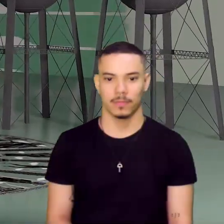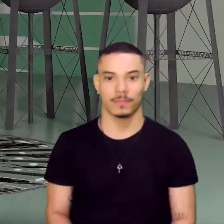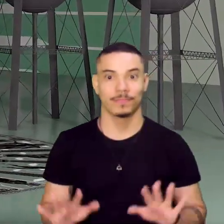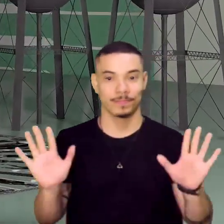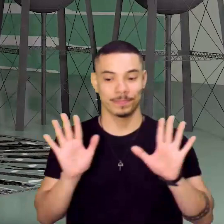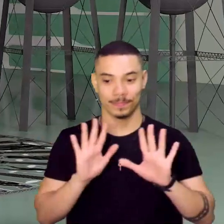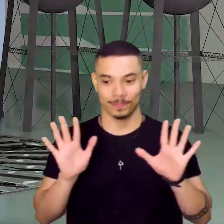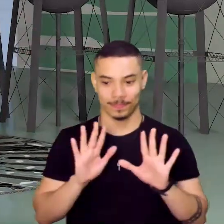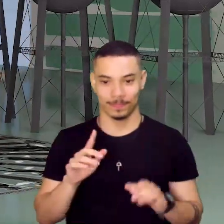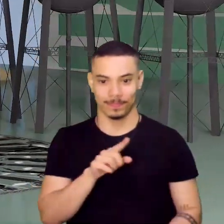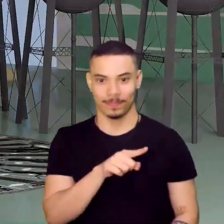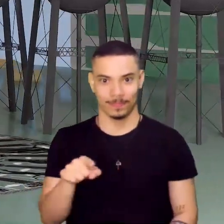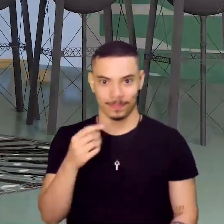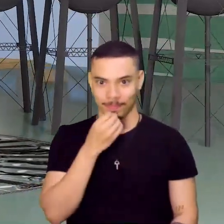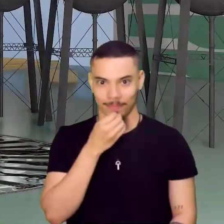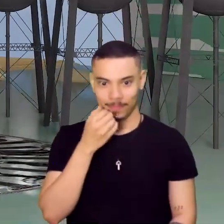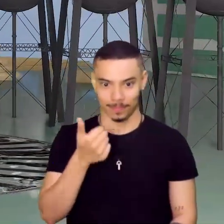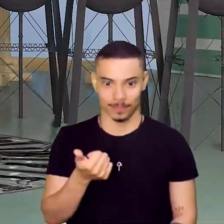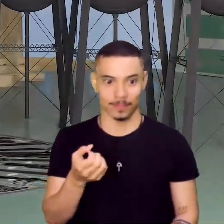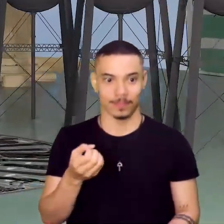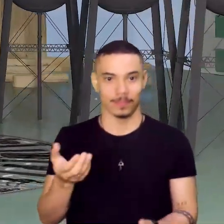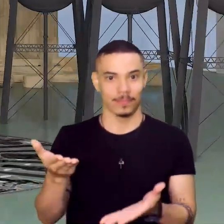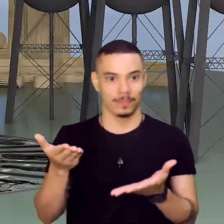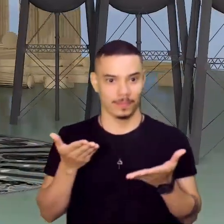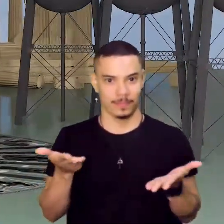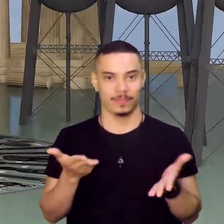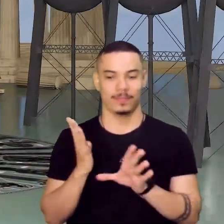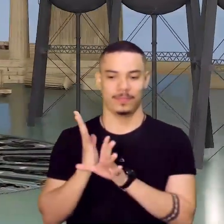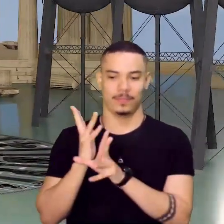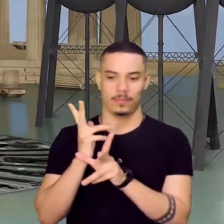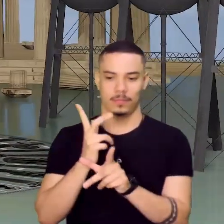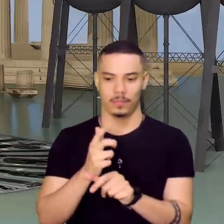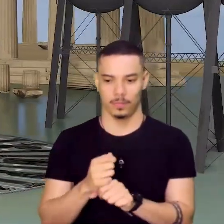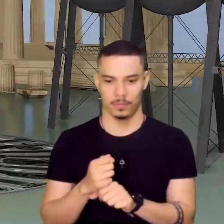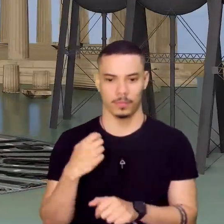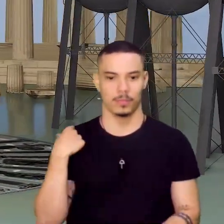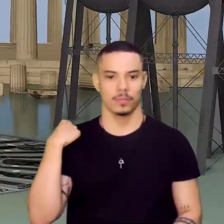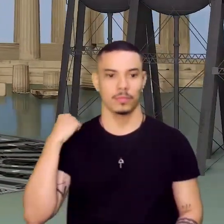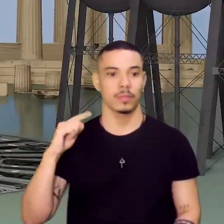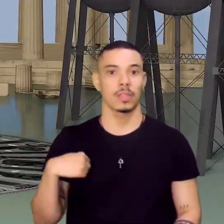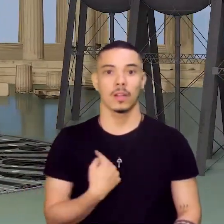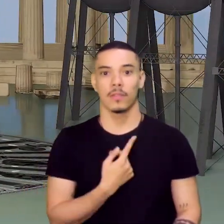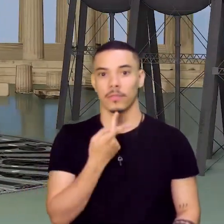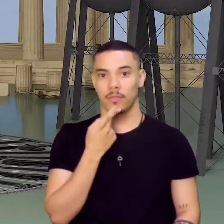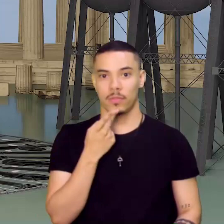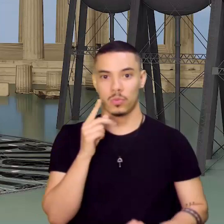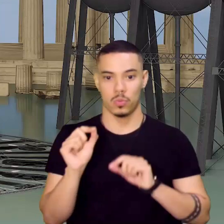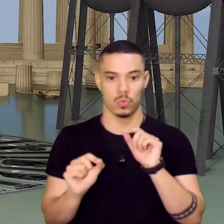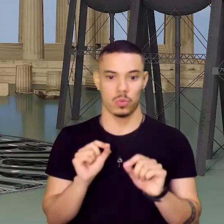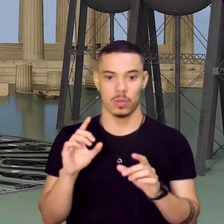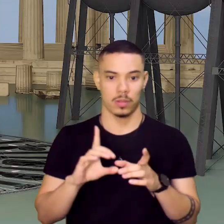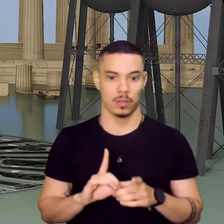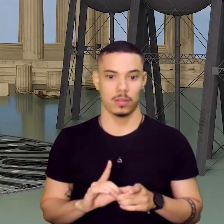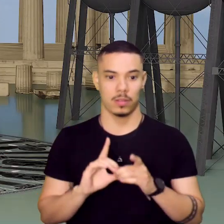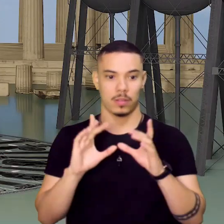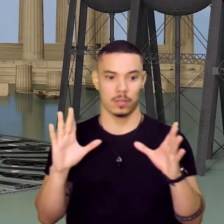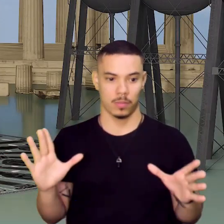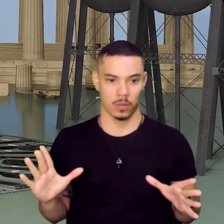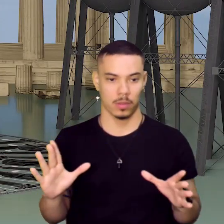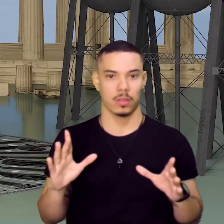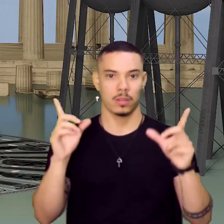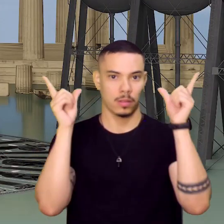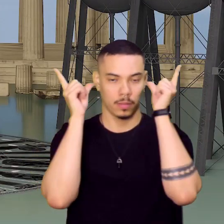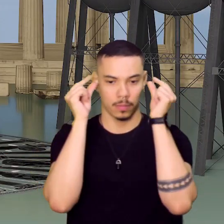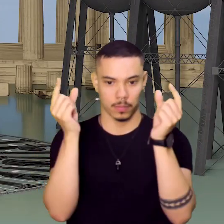Olá queridos bem-vindos agora para nossa revisão na verdade estamos falando um pouco da Democracia democracia de